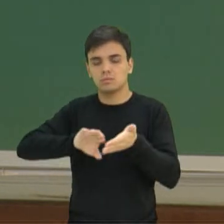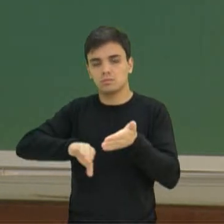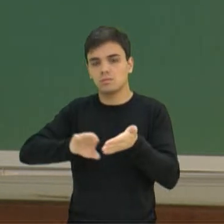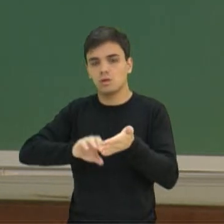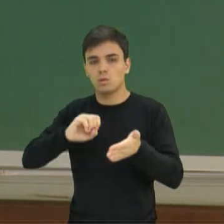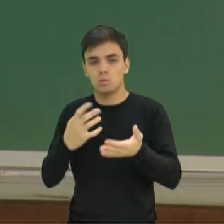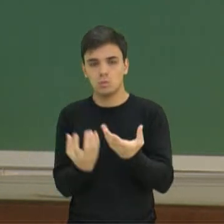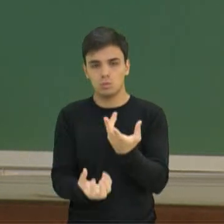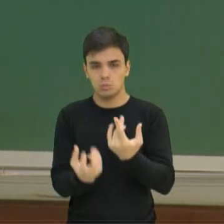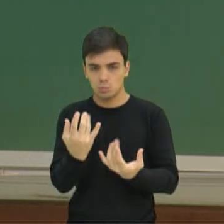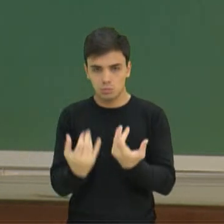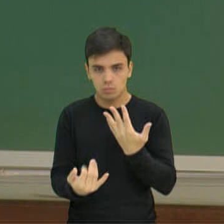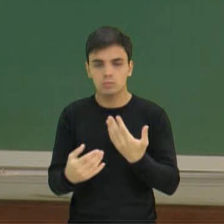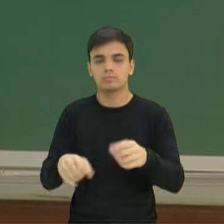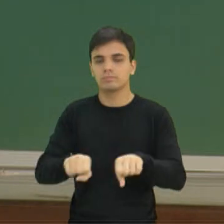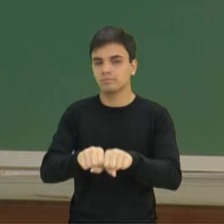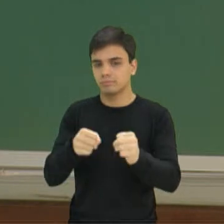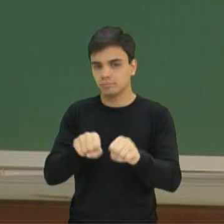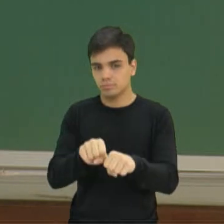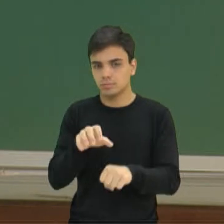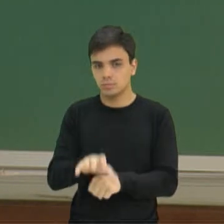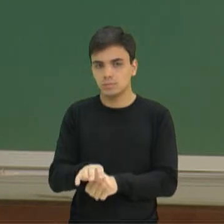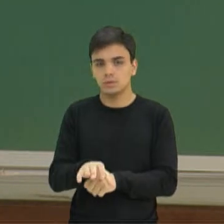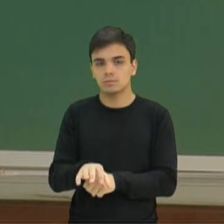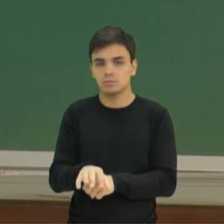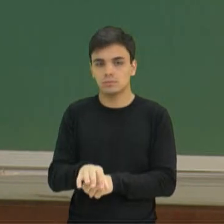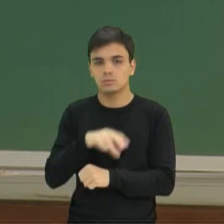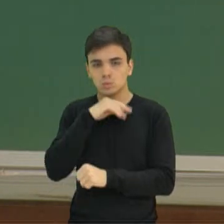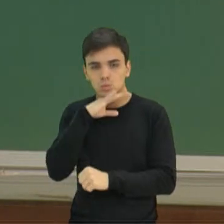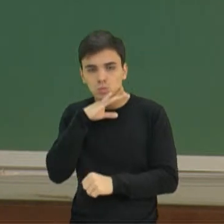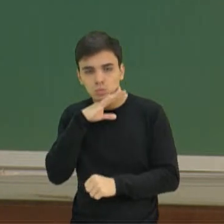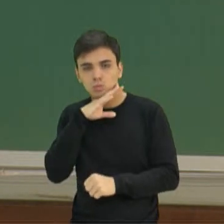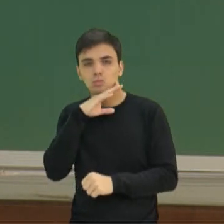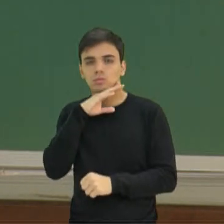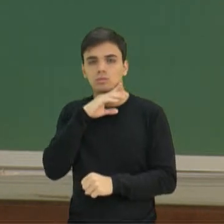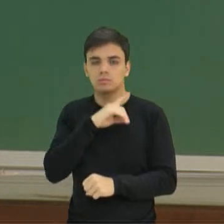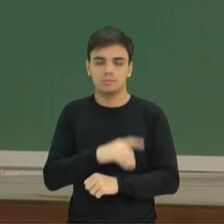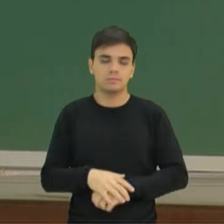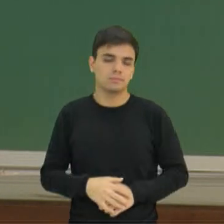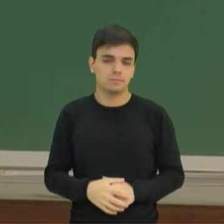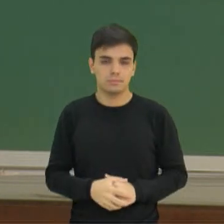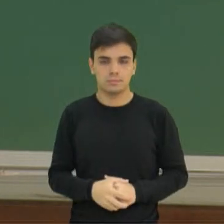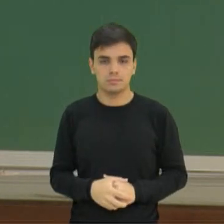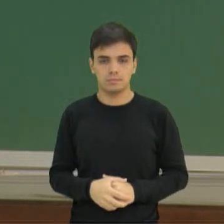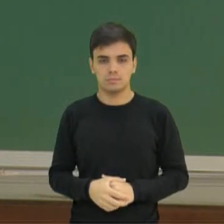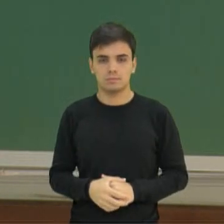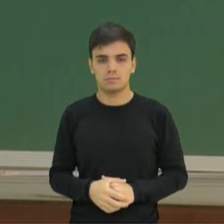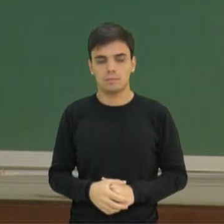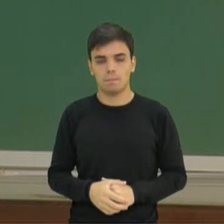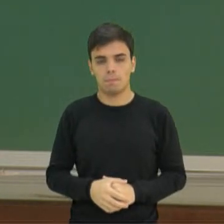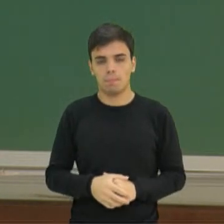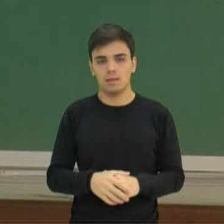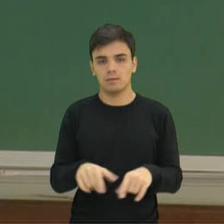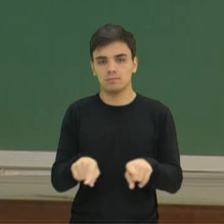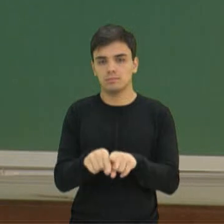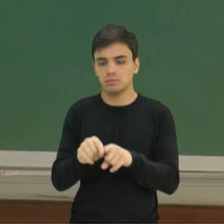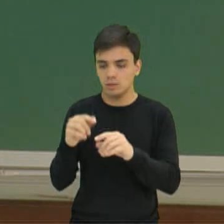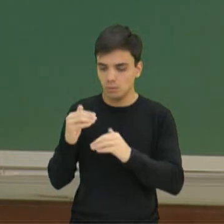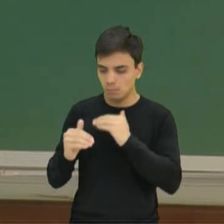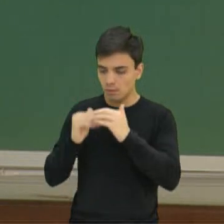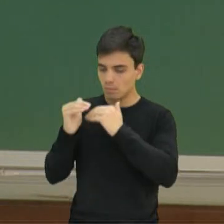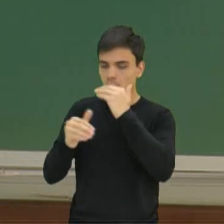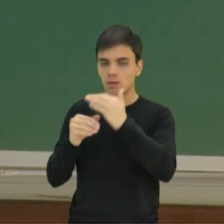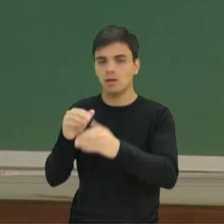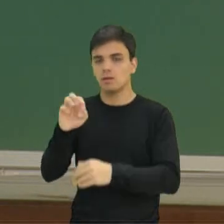eu vou degradar esse solo. Eu vou deixar ele um solo ruim, um solo não fértil, né? Processos erosivos, que